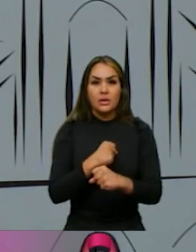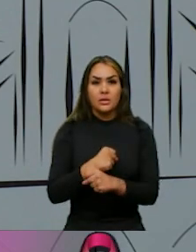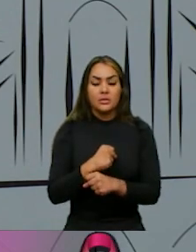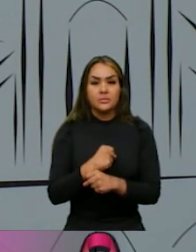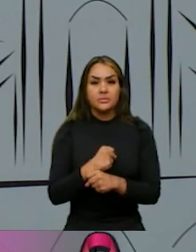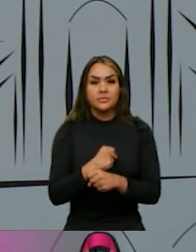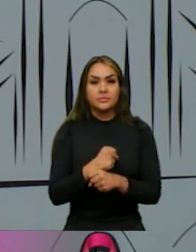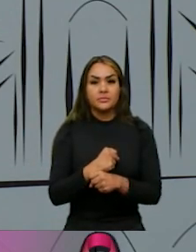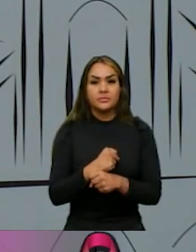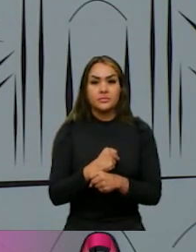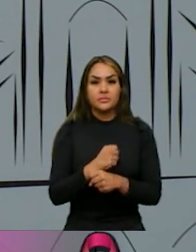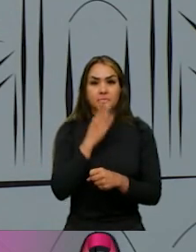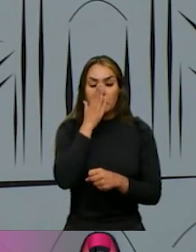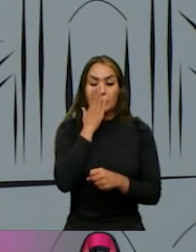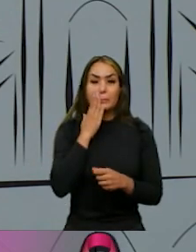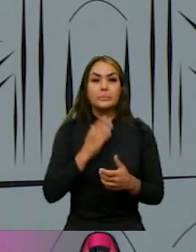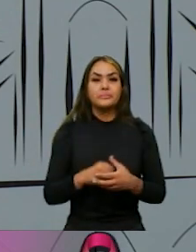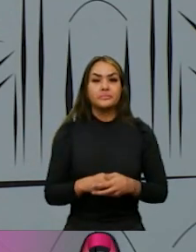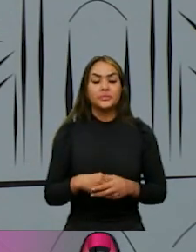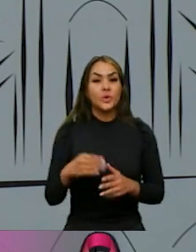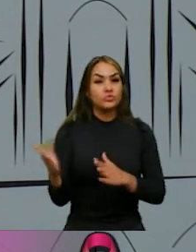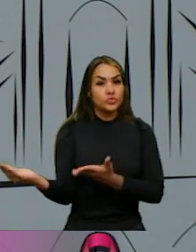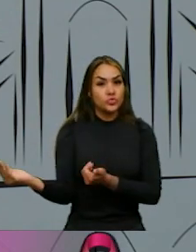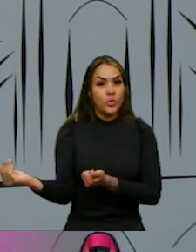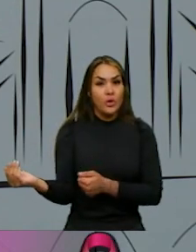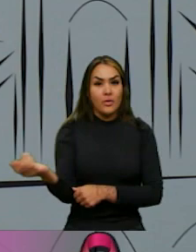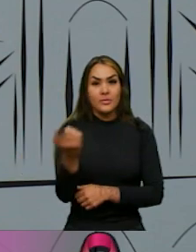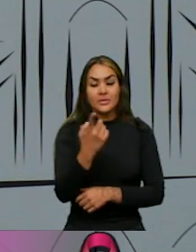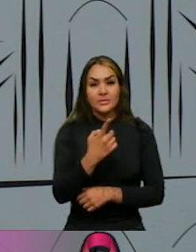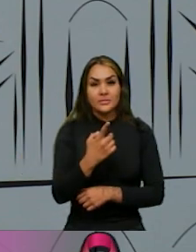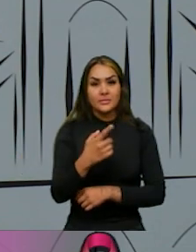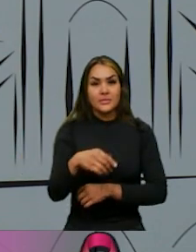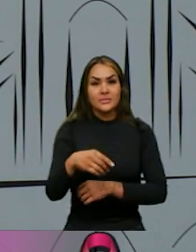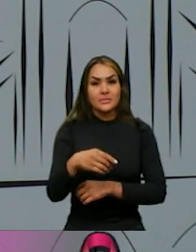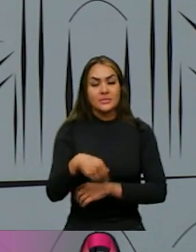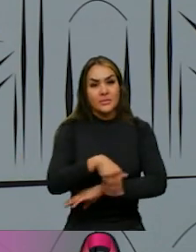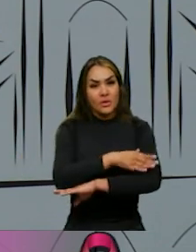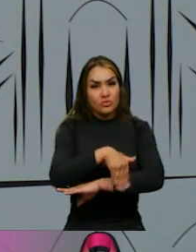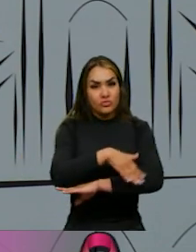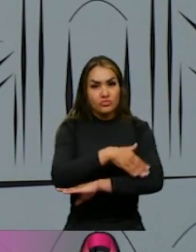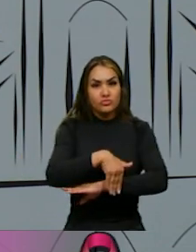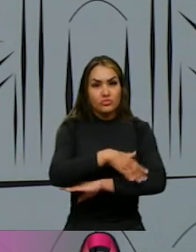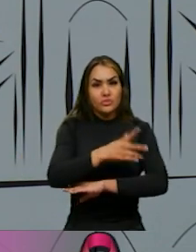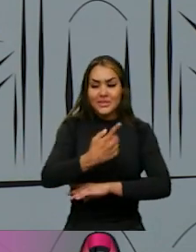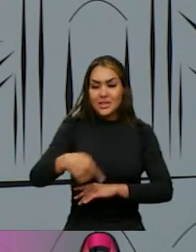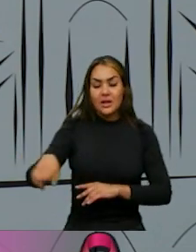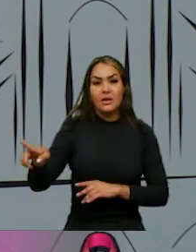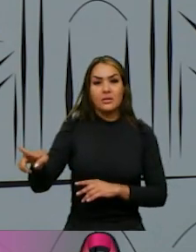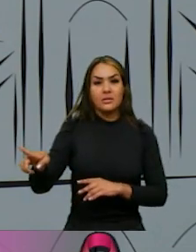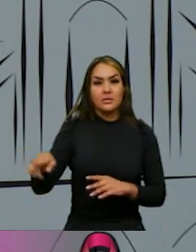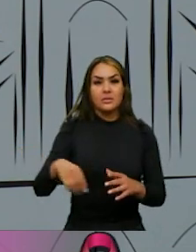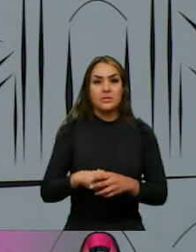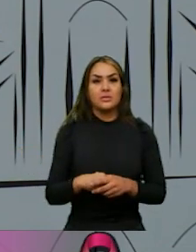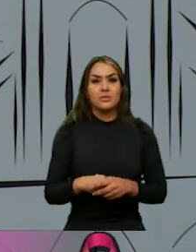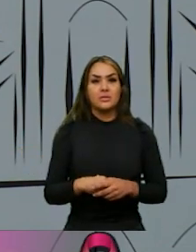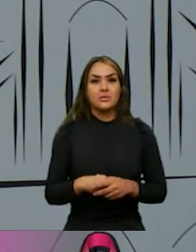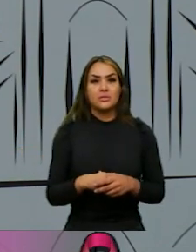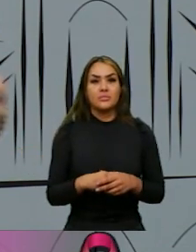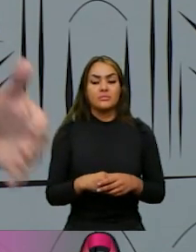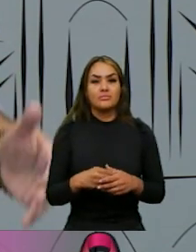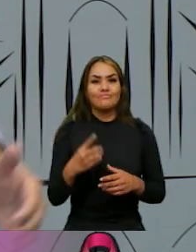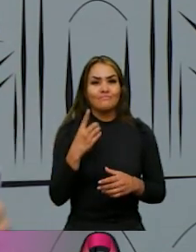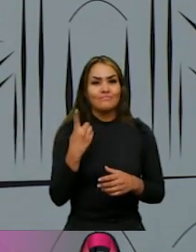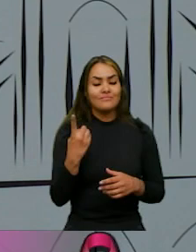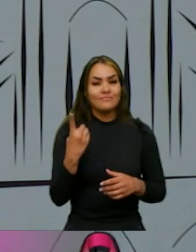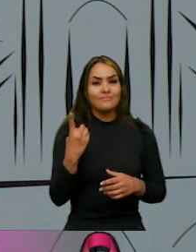tentar tirar os jovens das ruas de Araçatuba, principalmente aos domingos, o